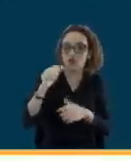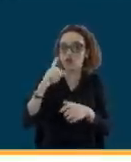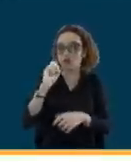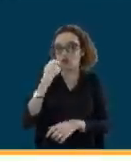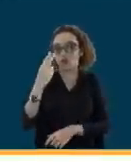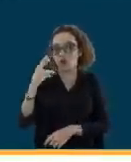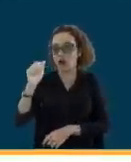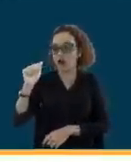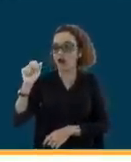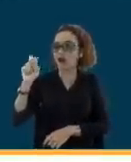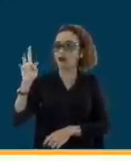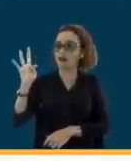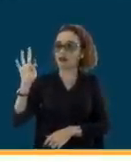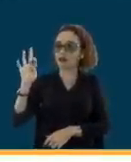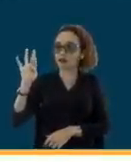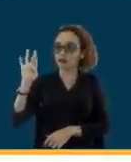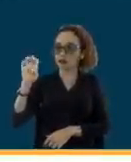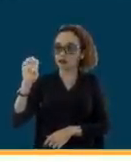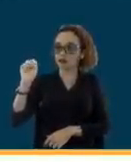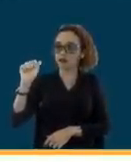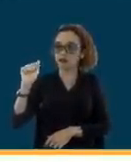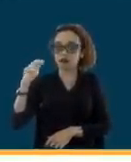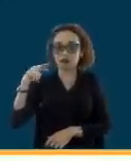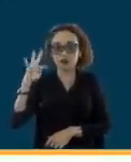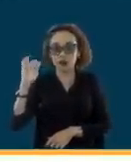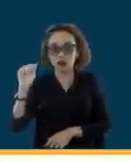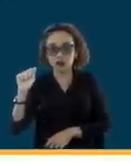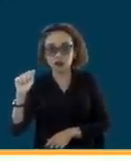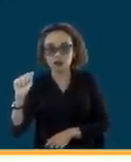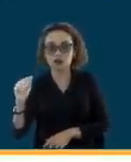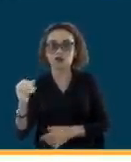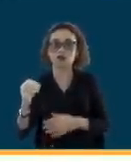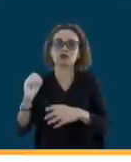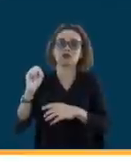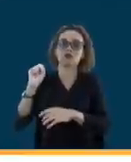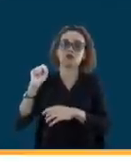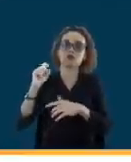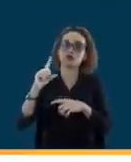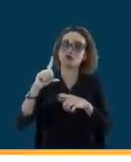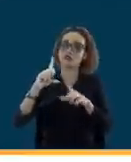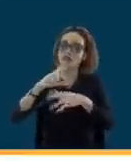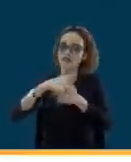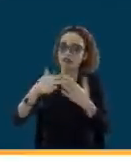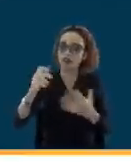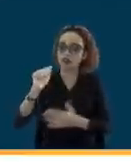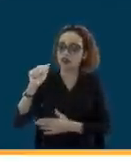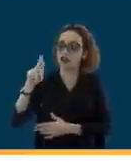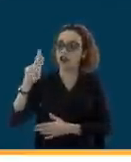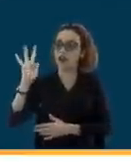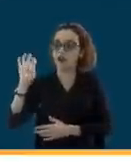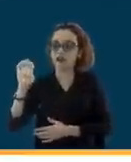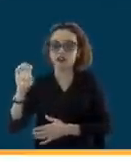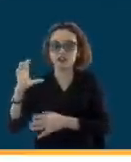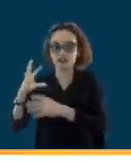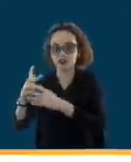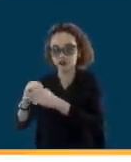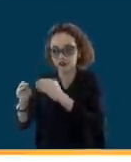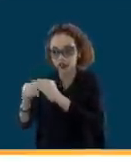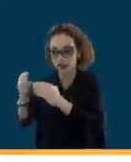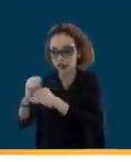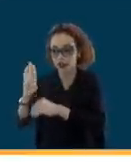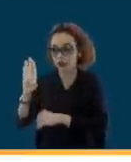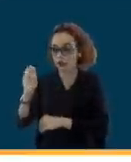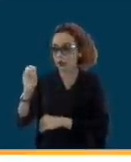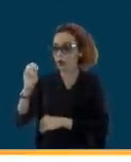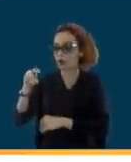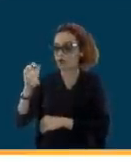desse país, estão nas cirandas, né? Estão nas fazedoras de bonecos de Olinda, estão nos